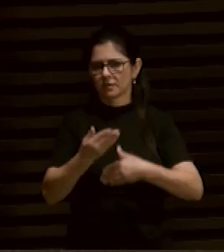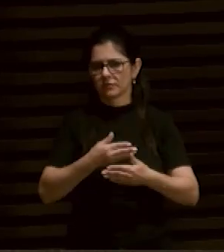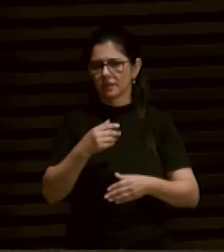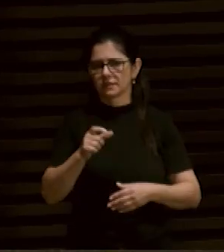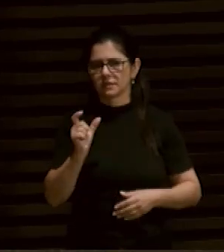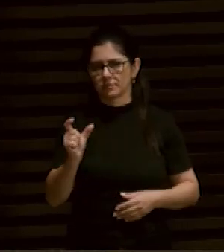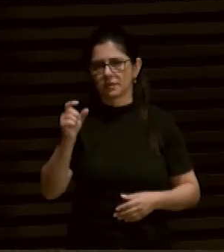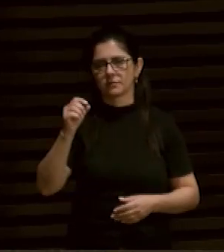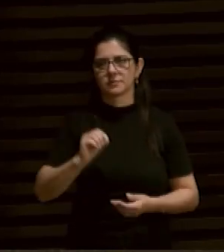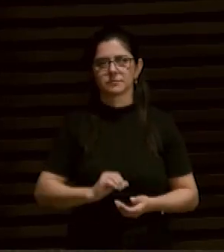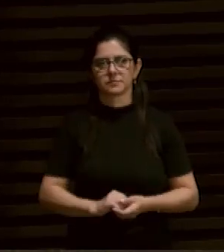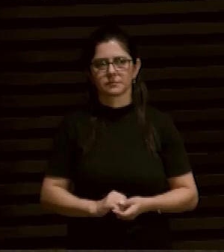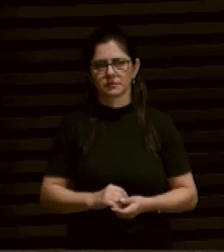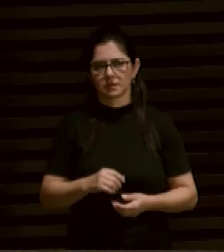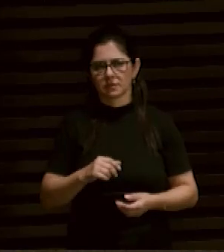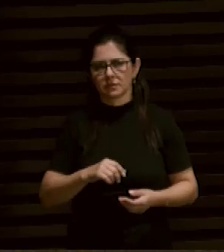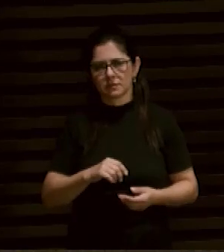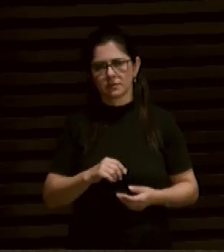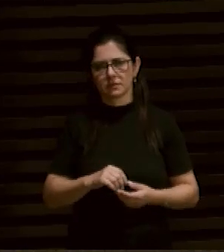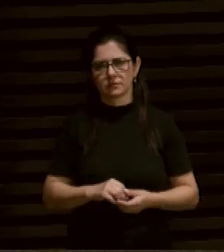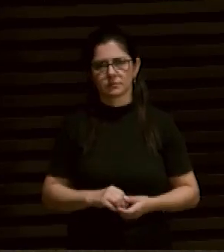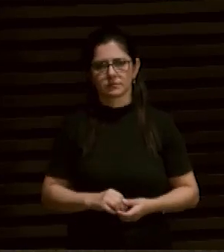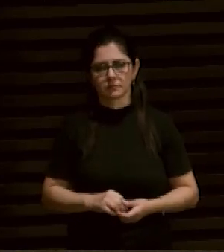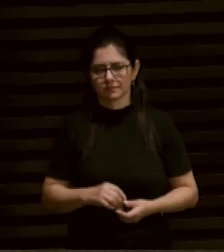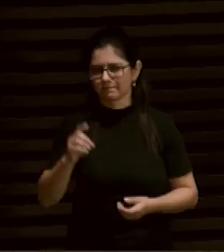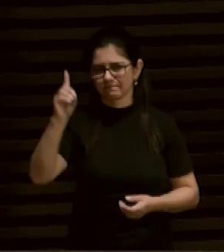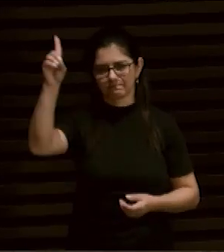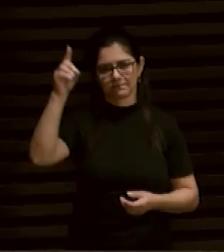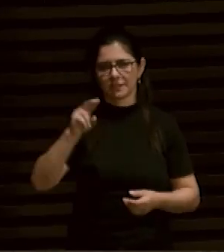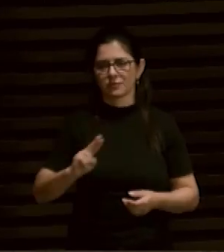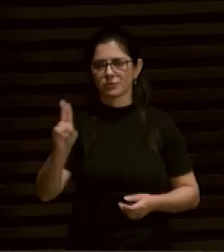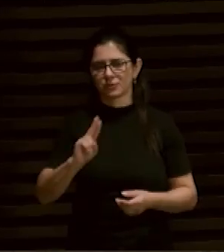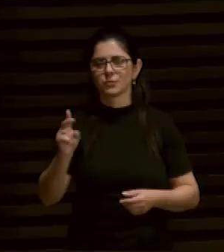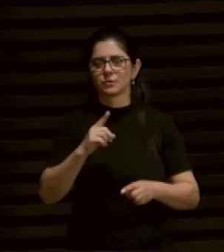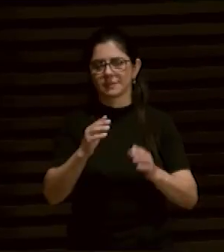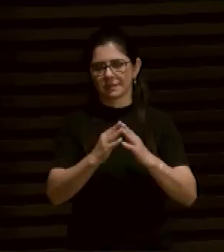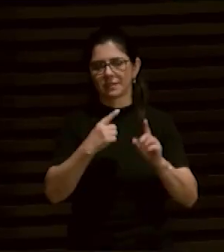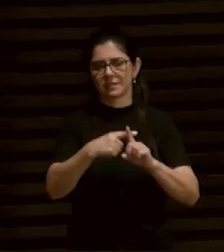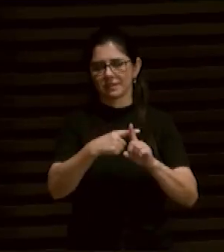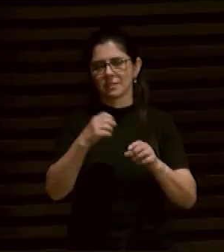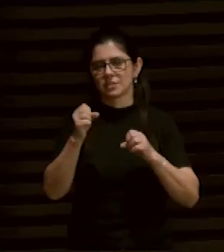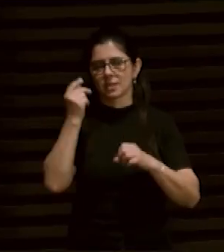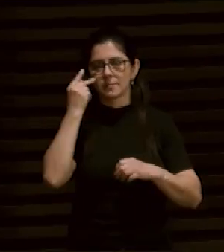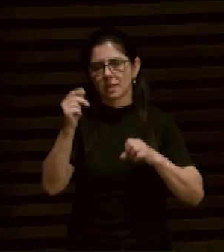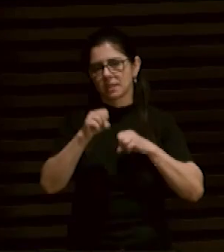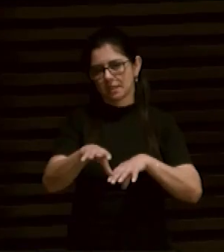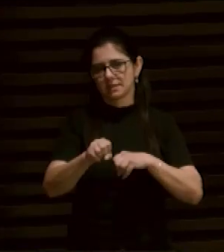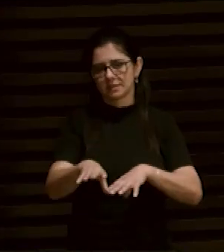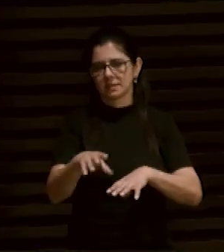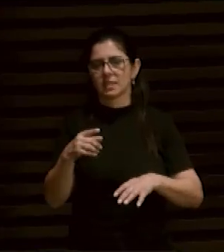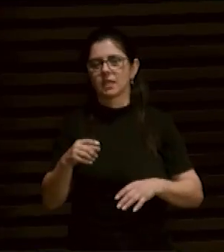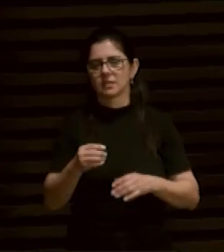aprender. Mas Deus utiliza a igreja para isso, aonde nós podemos, na membresia, congregar com os irmãos, confessar os